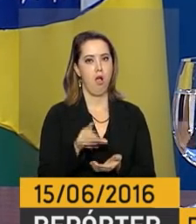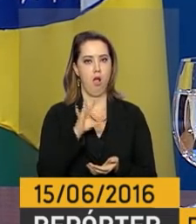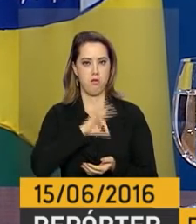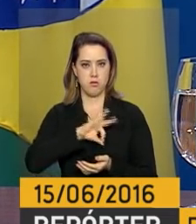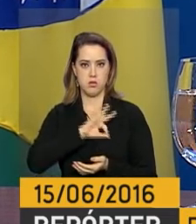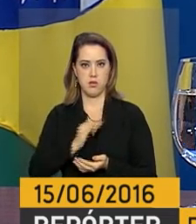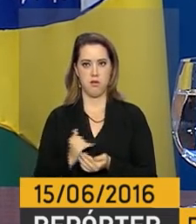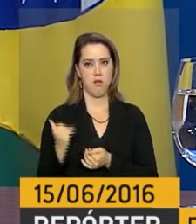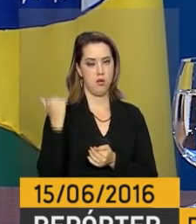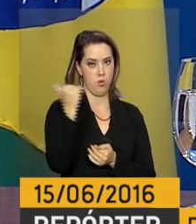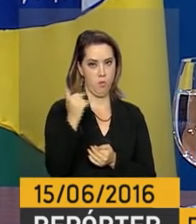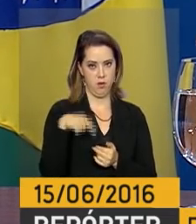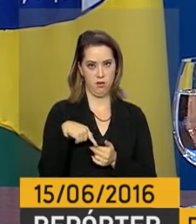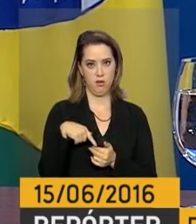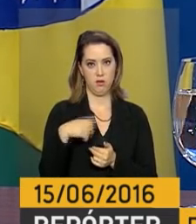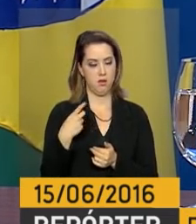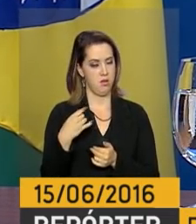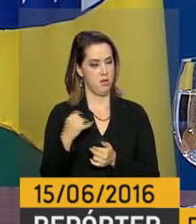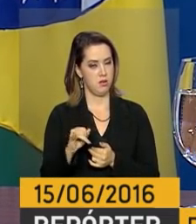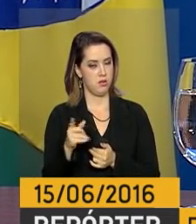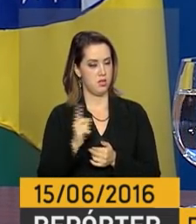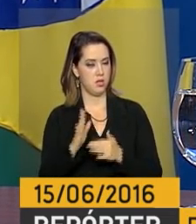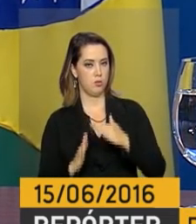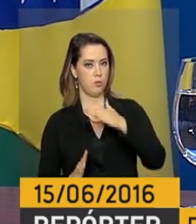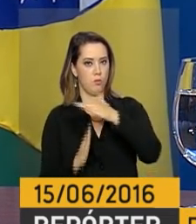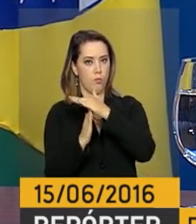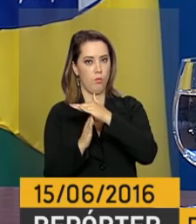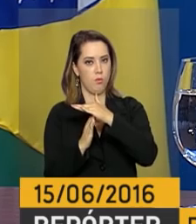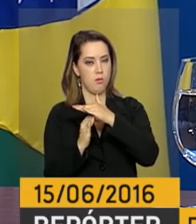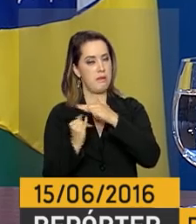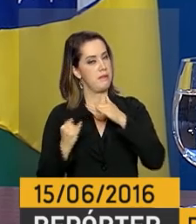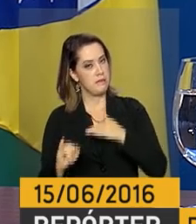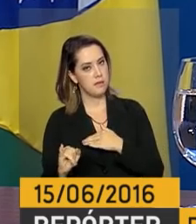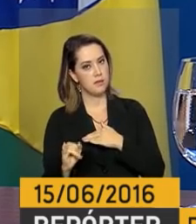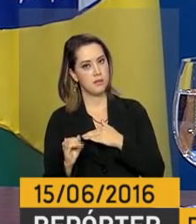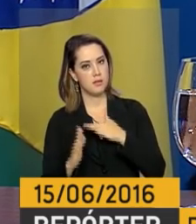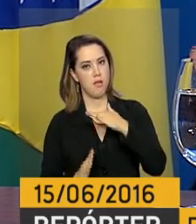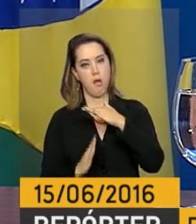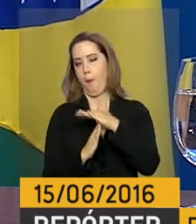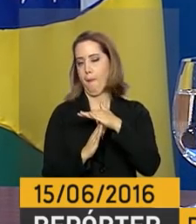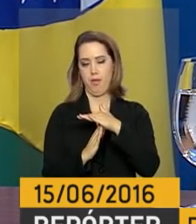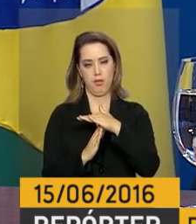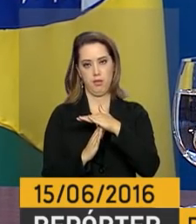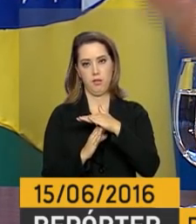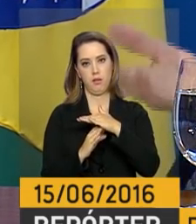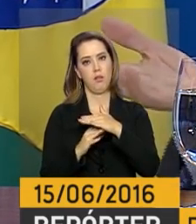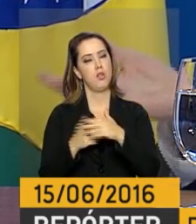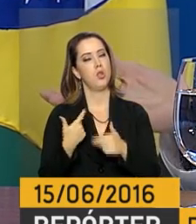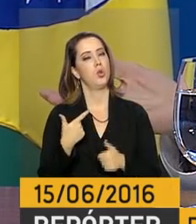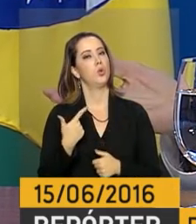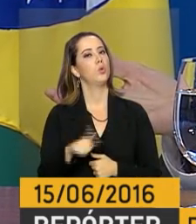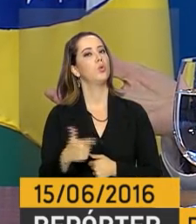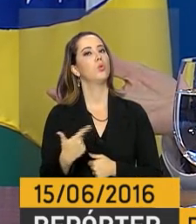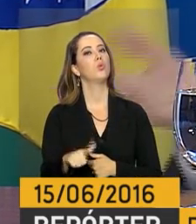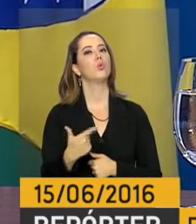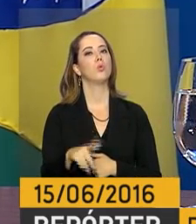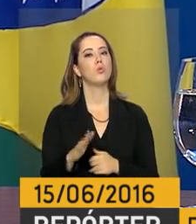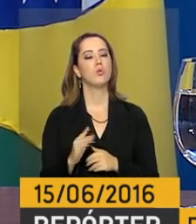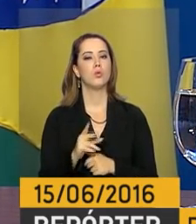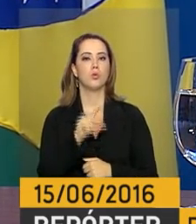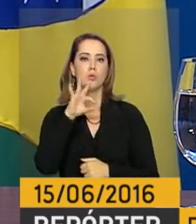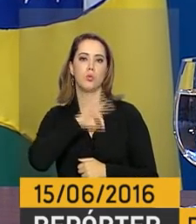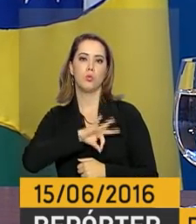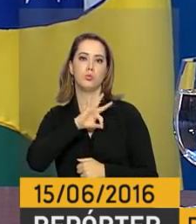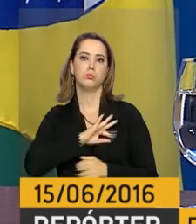reajuste de salários, de remuneração de servidores públicos, etc. ou a não ser que seja por